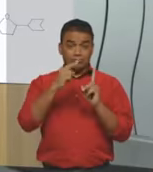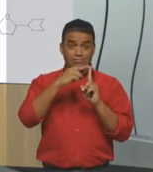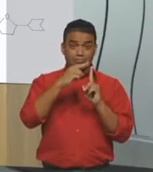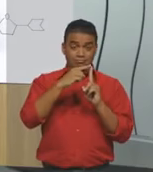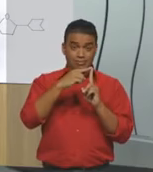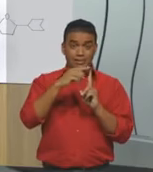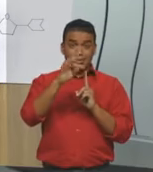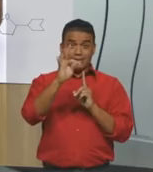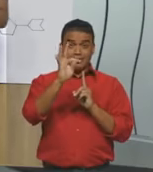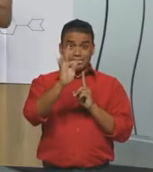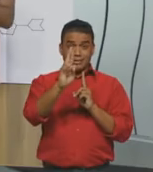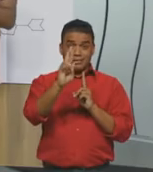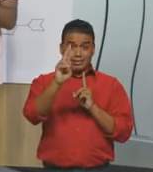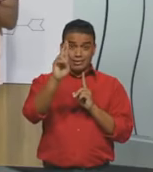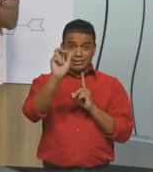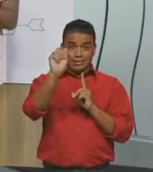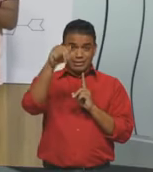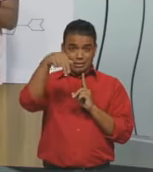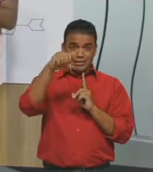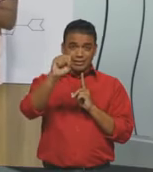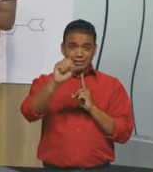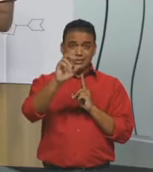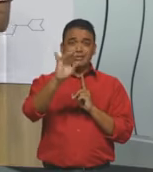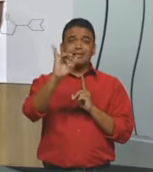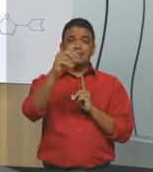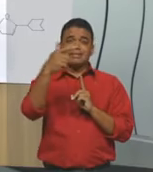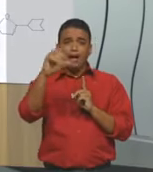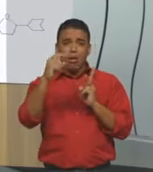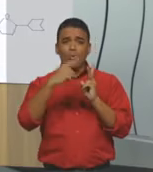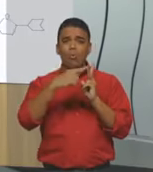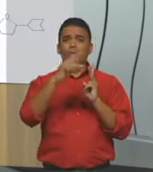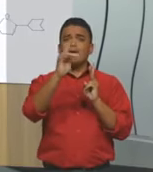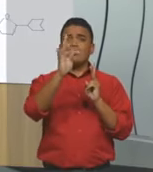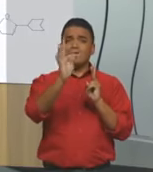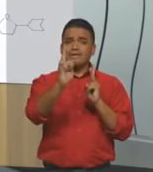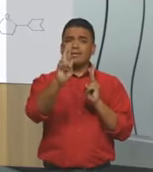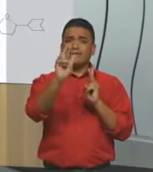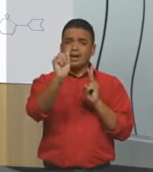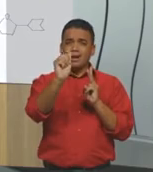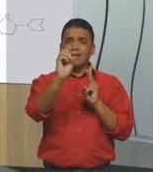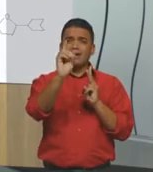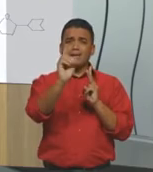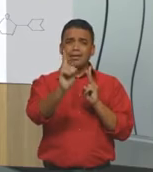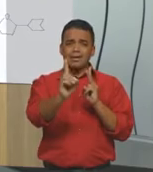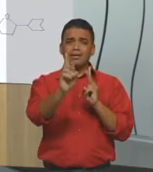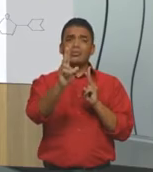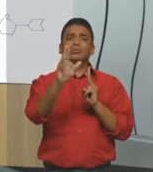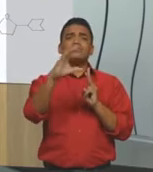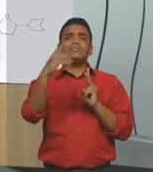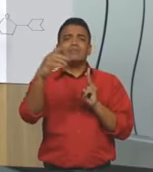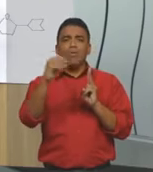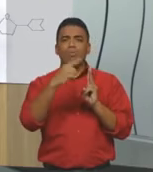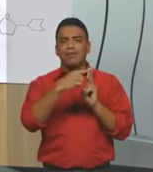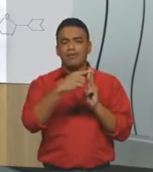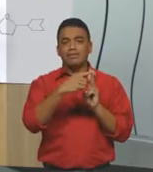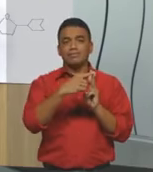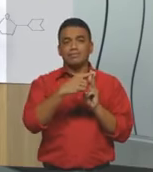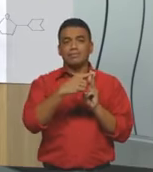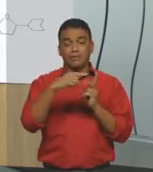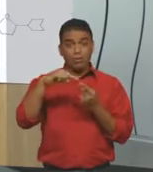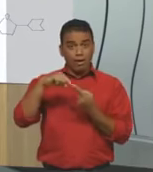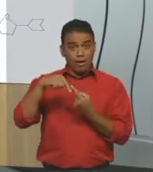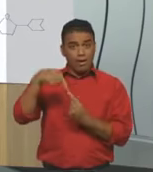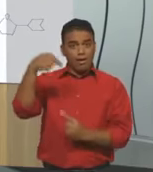a tradução. Por isso, quando eu falo que o RNA, ele vai ser a ponte, né, o